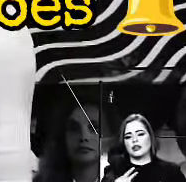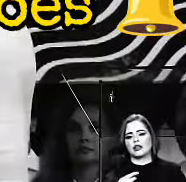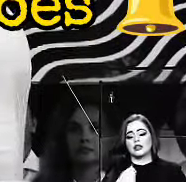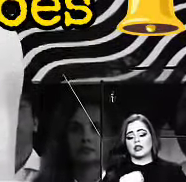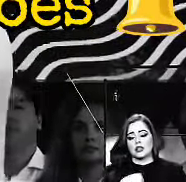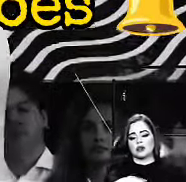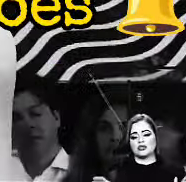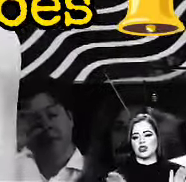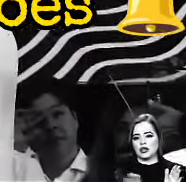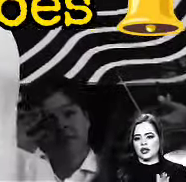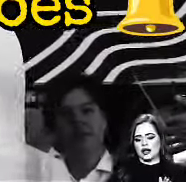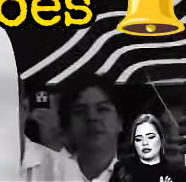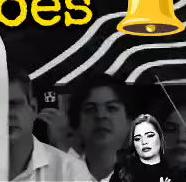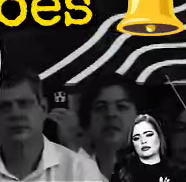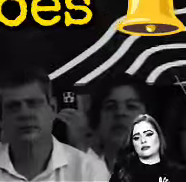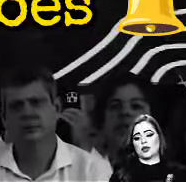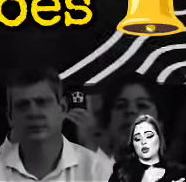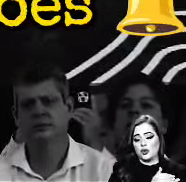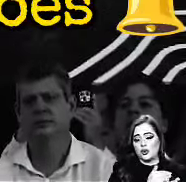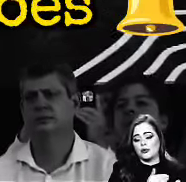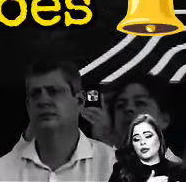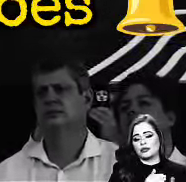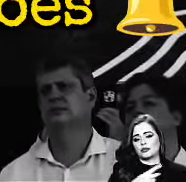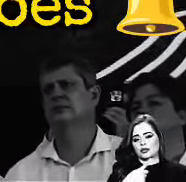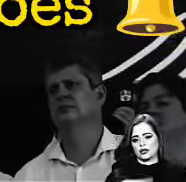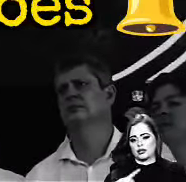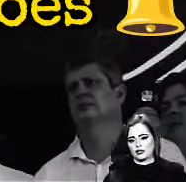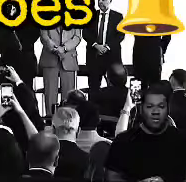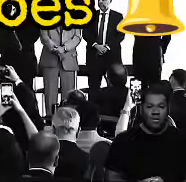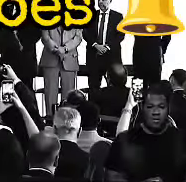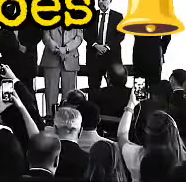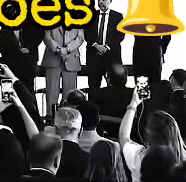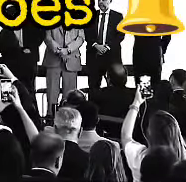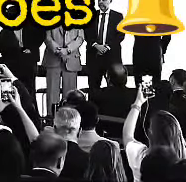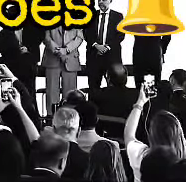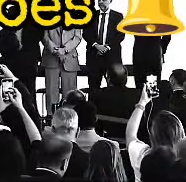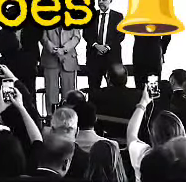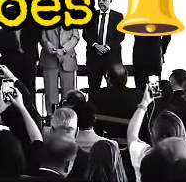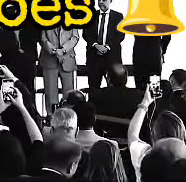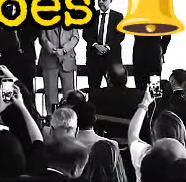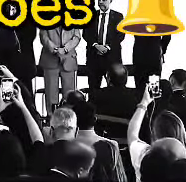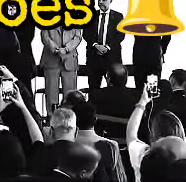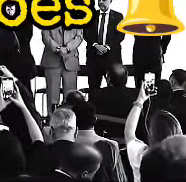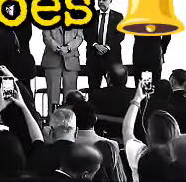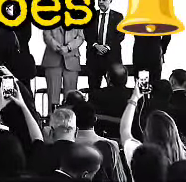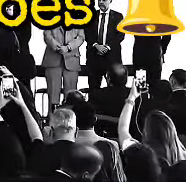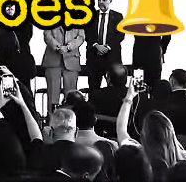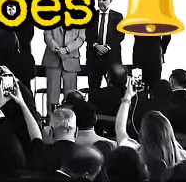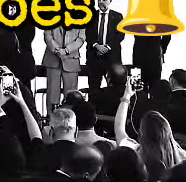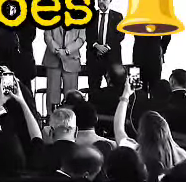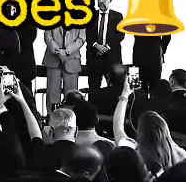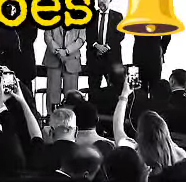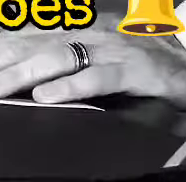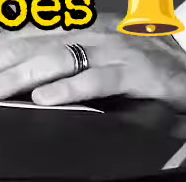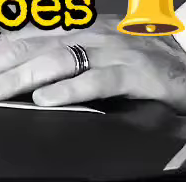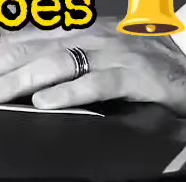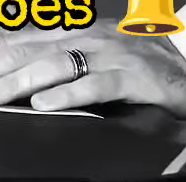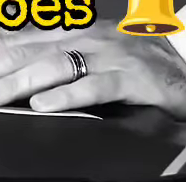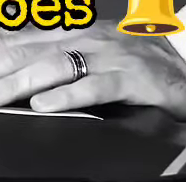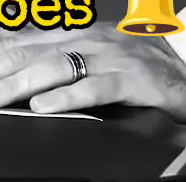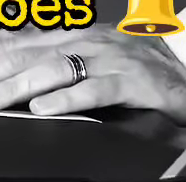cartório. Se o seu dia tá difícil, se você tá irritado, incomodado com tudo